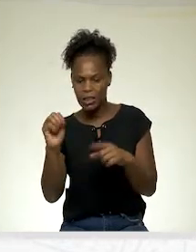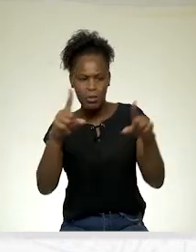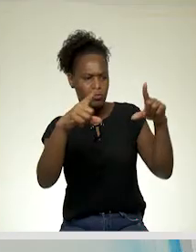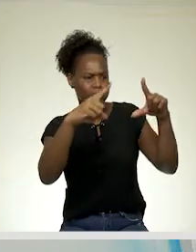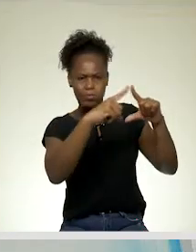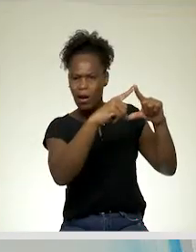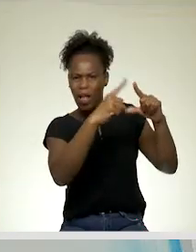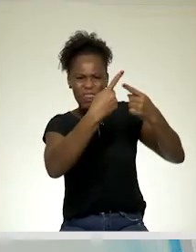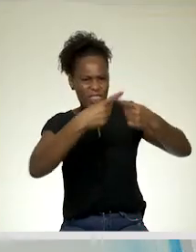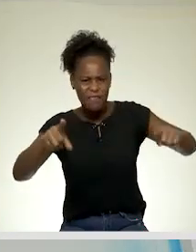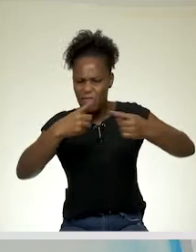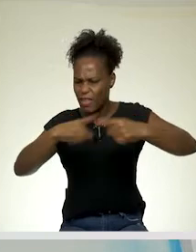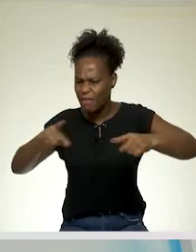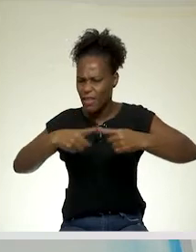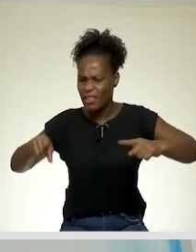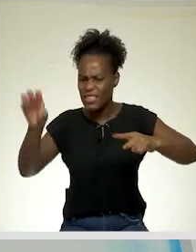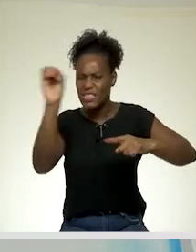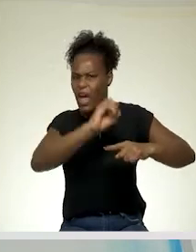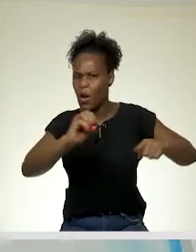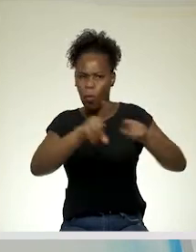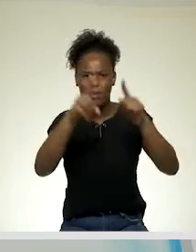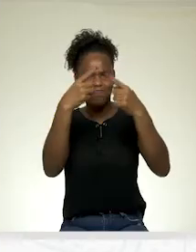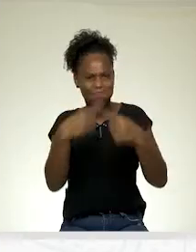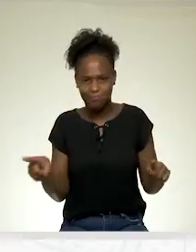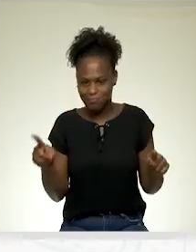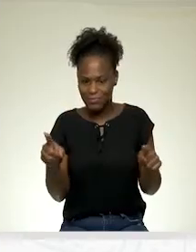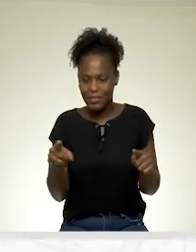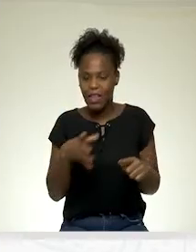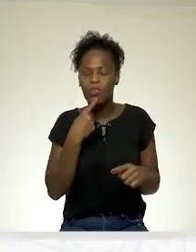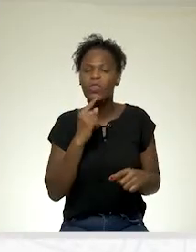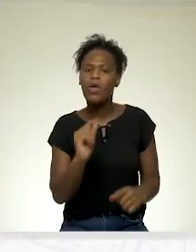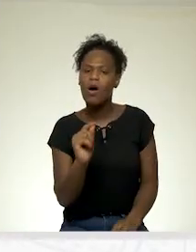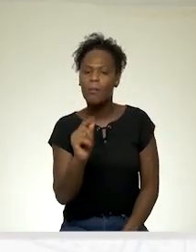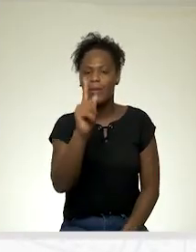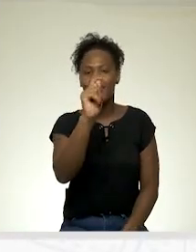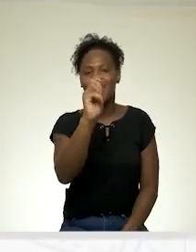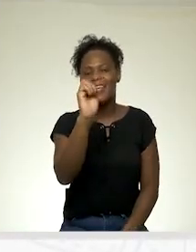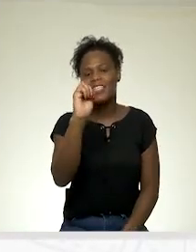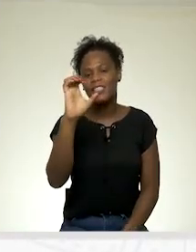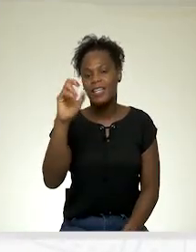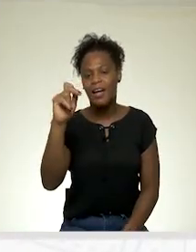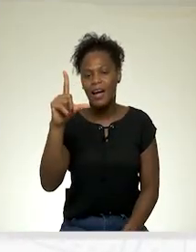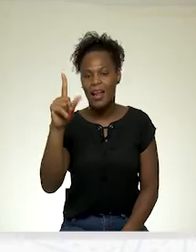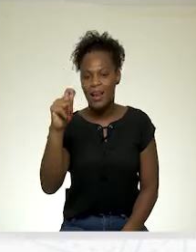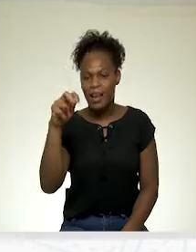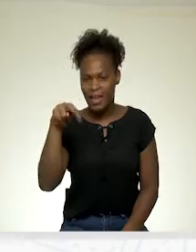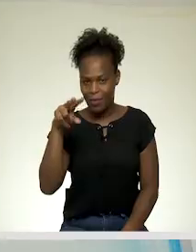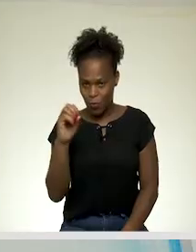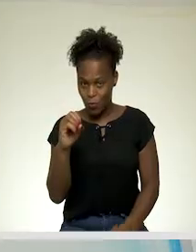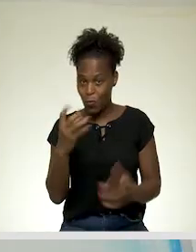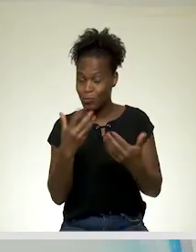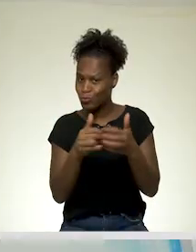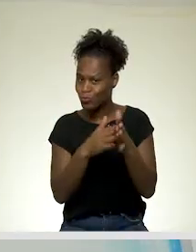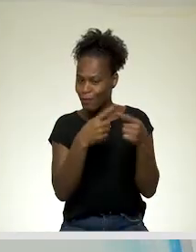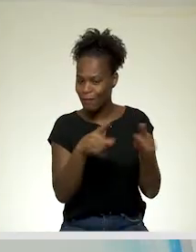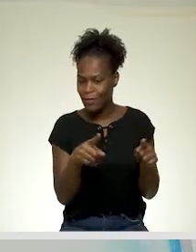caso, vocês estão a ver ali 0 lados iguais, esse triângulo diz-se escaleno. Quanto aos